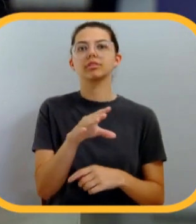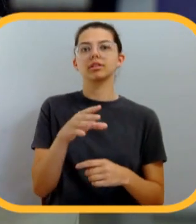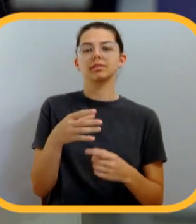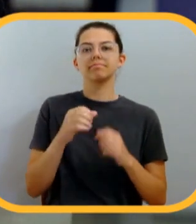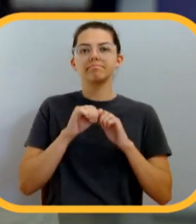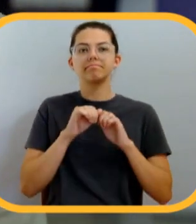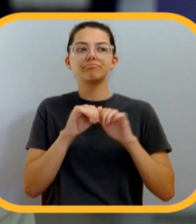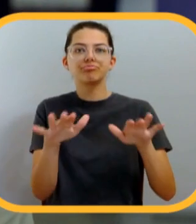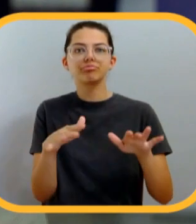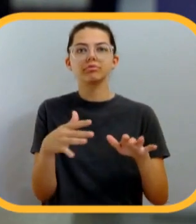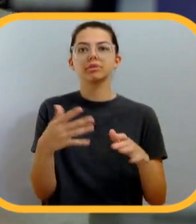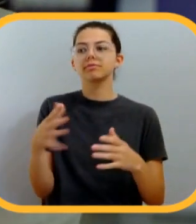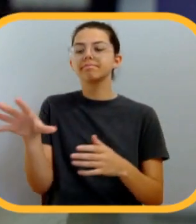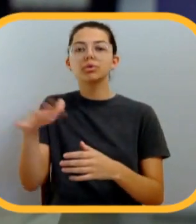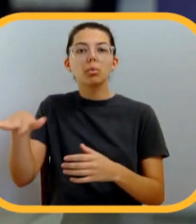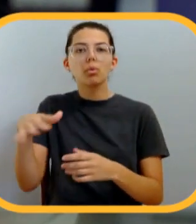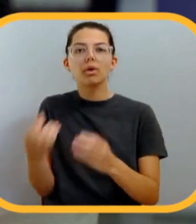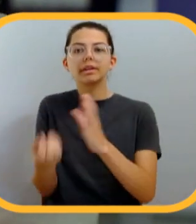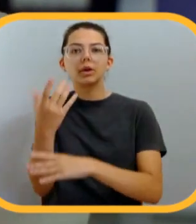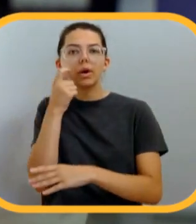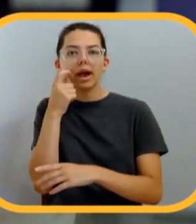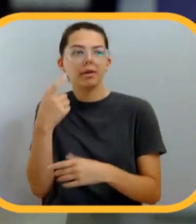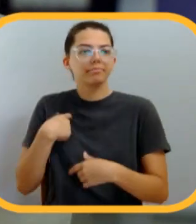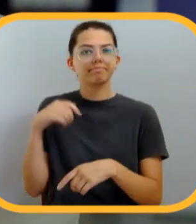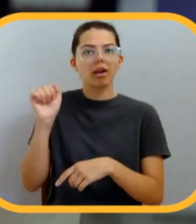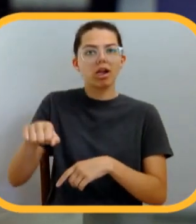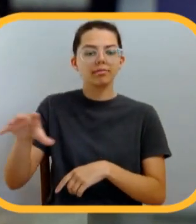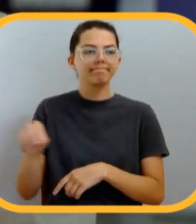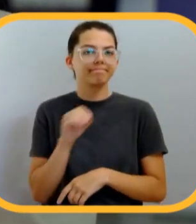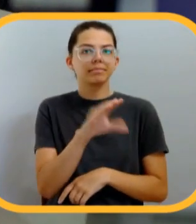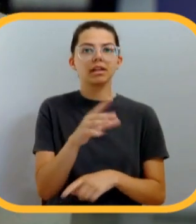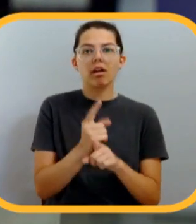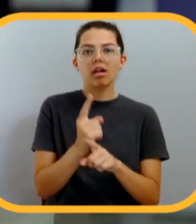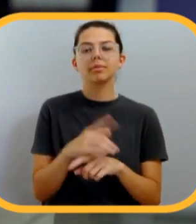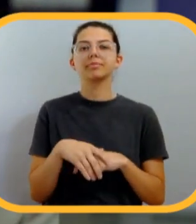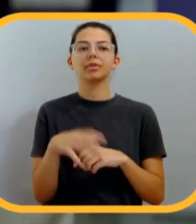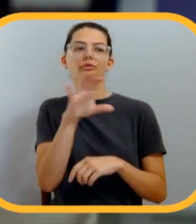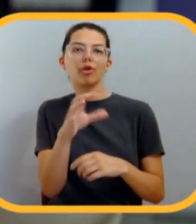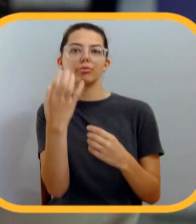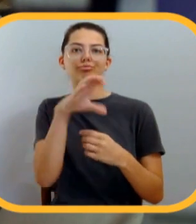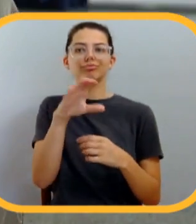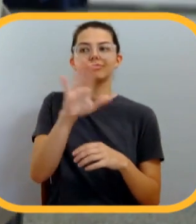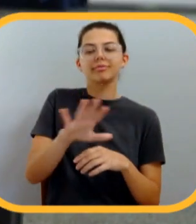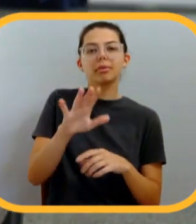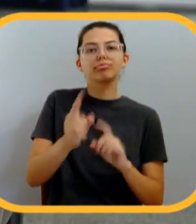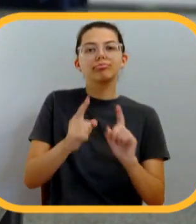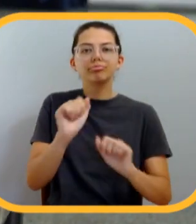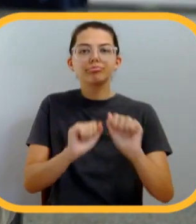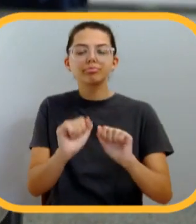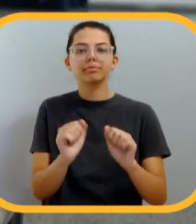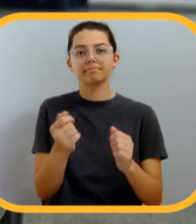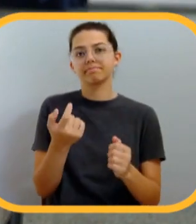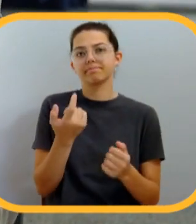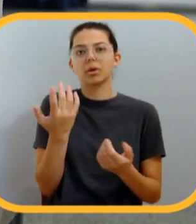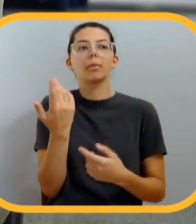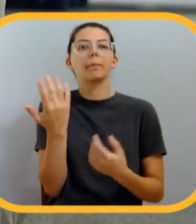sem assumirem a produção, não é? Portanto, replicam mensagens, formas de apresentar conteúdos. Nós vemos isso com os